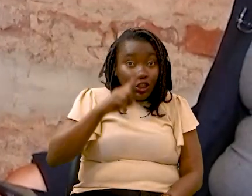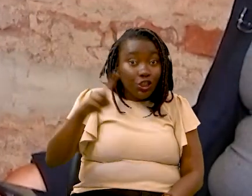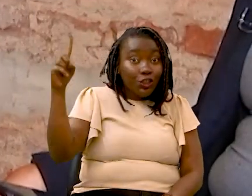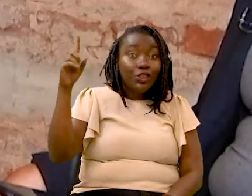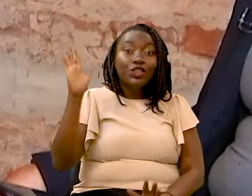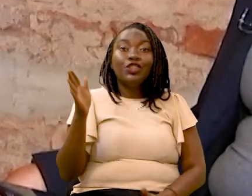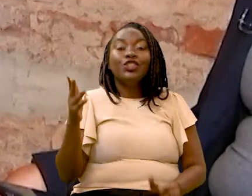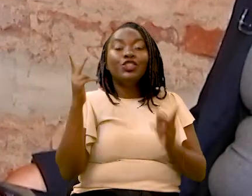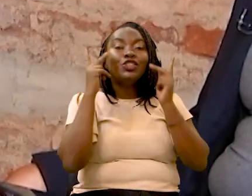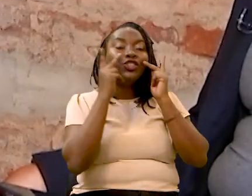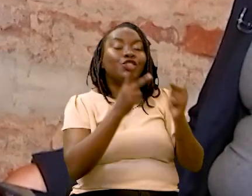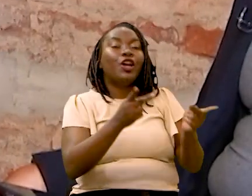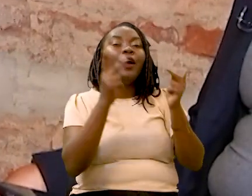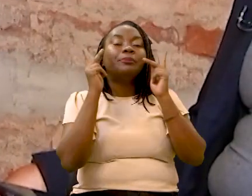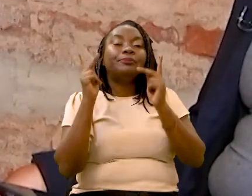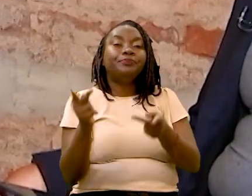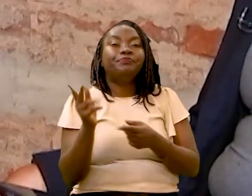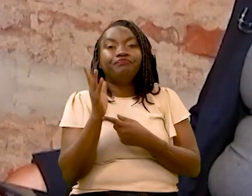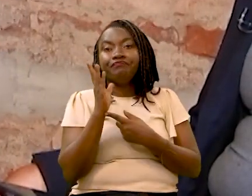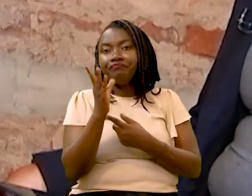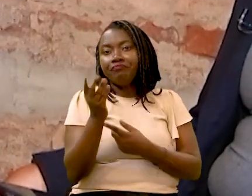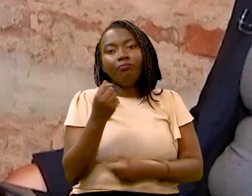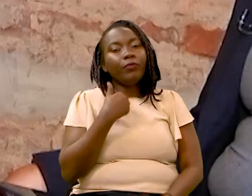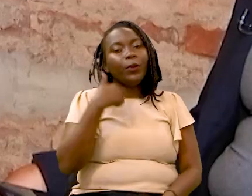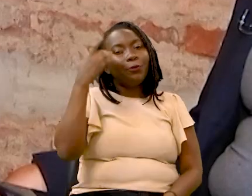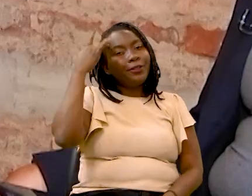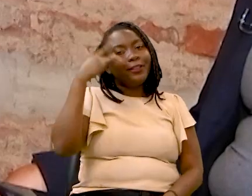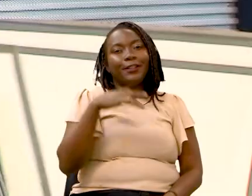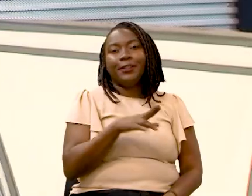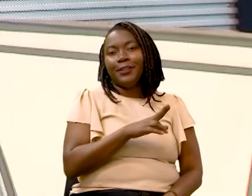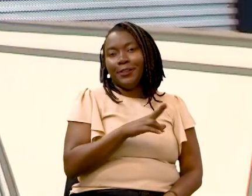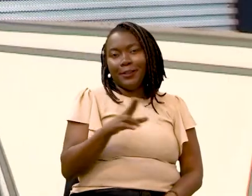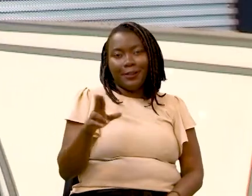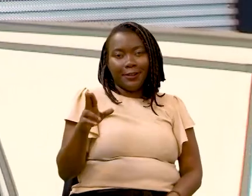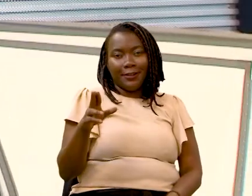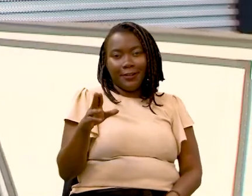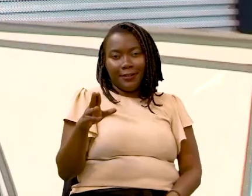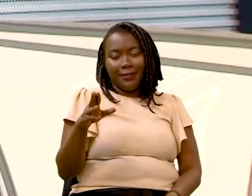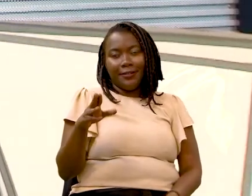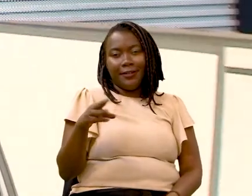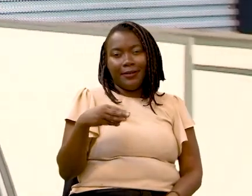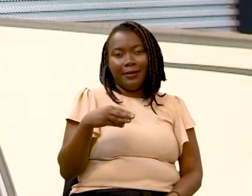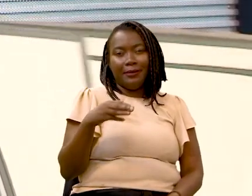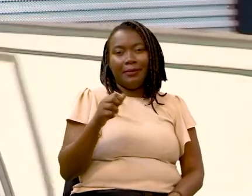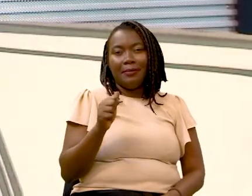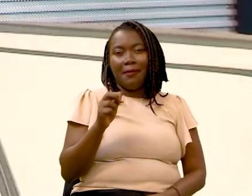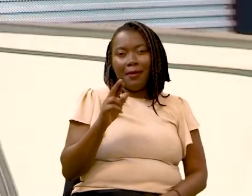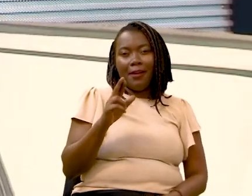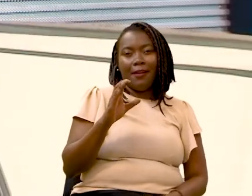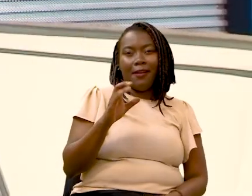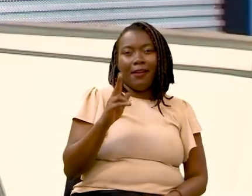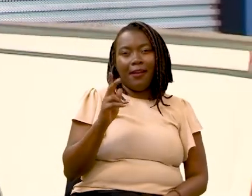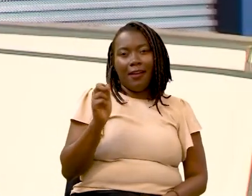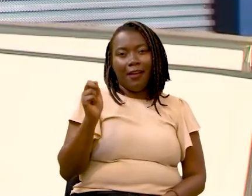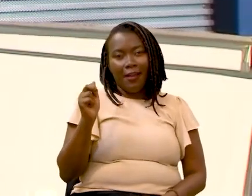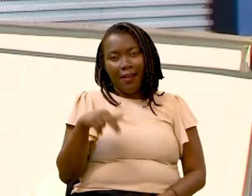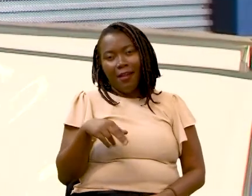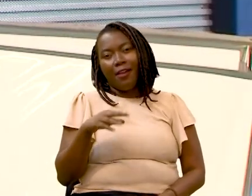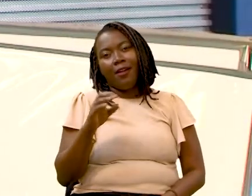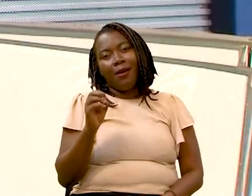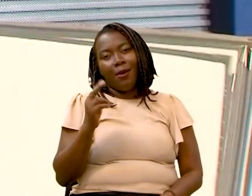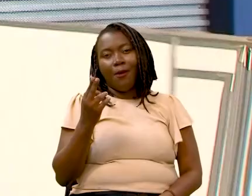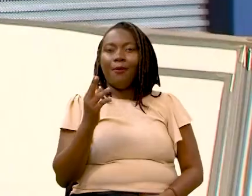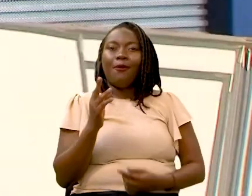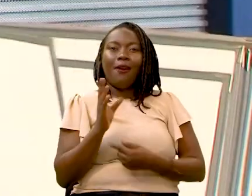a visitar os artistas. Eu não sabia o nome marchand, a gente fala, né, antes de galerista é marchand ou